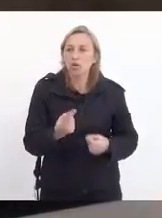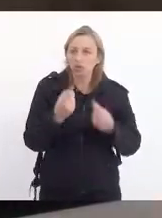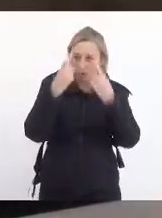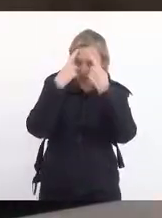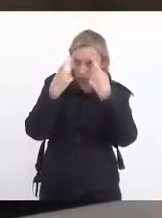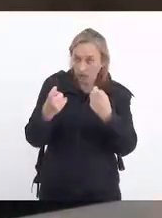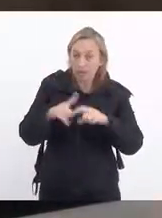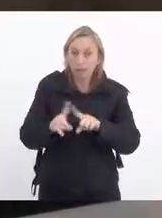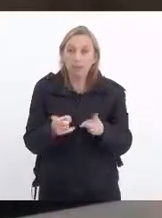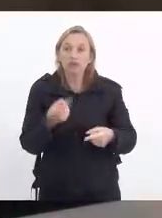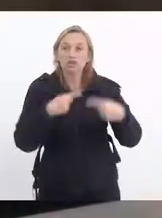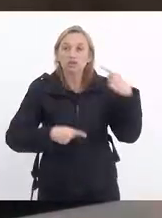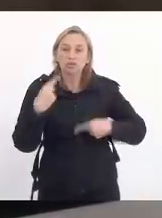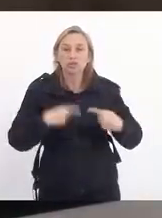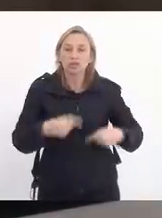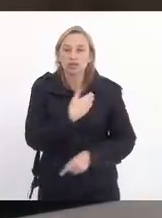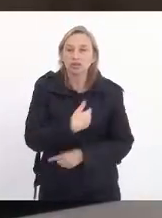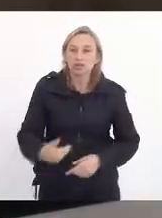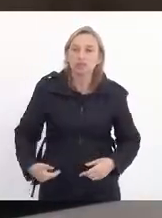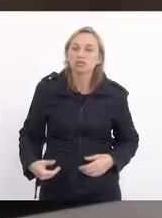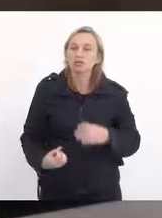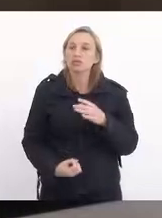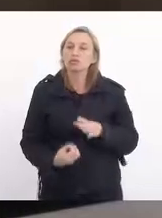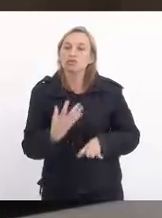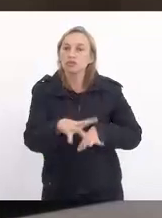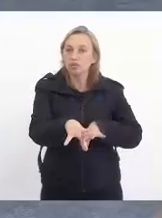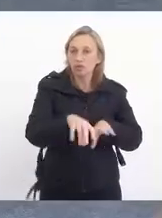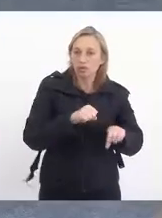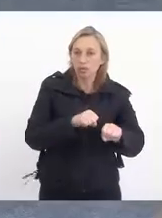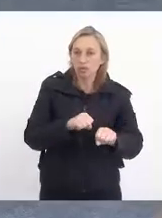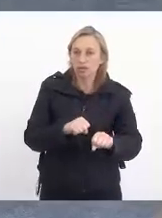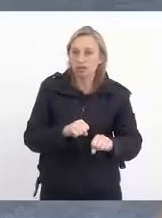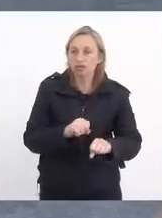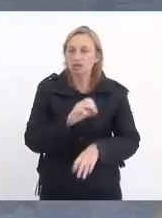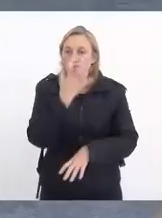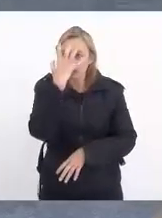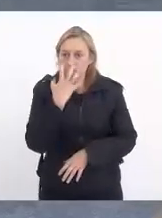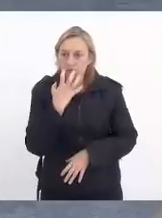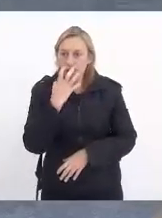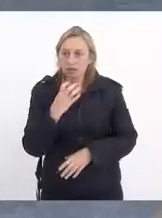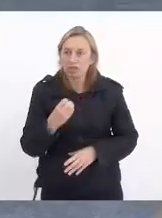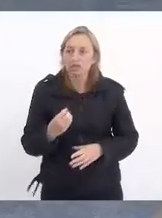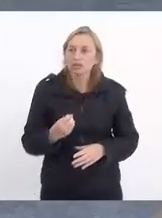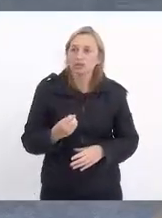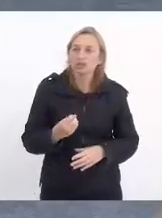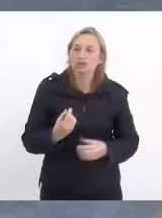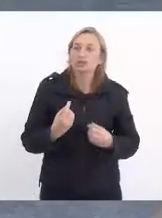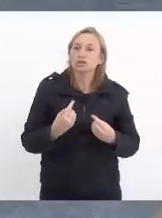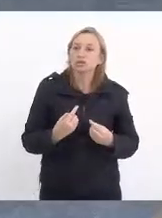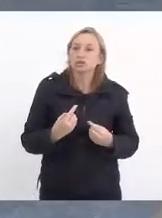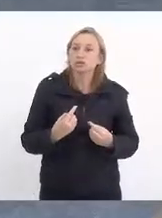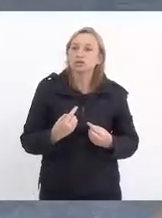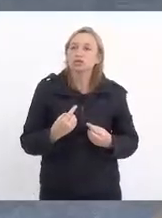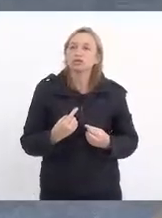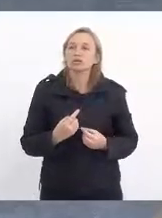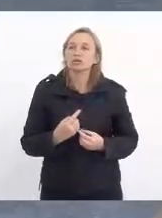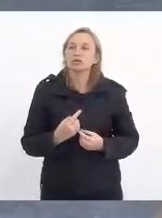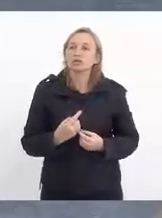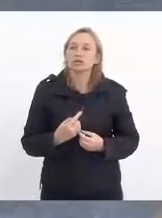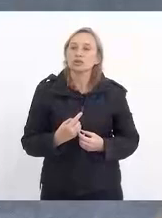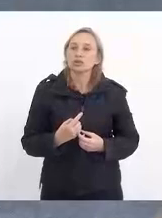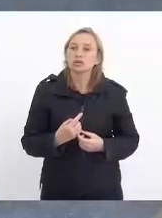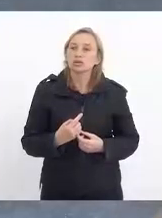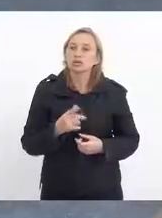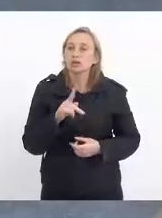violência mas como política pública conformação formulação séria de construção de combates enfrentamentos